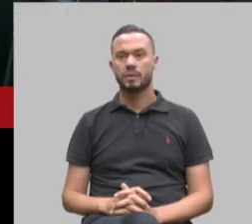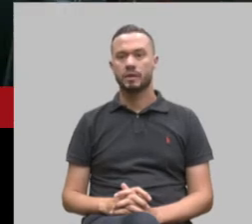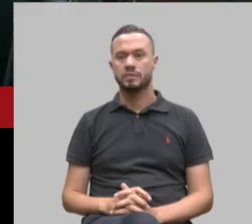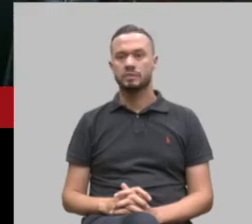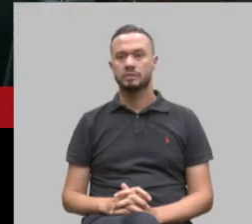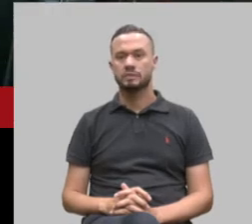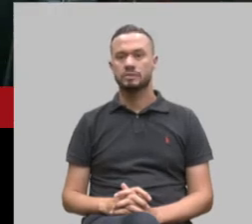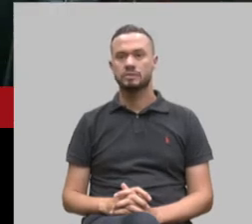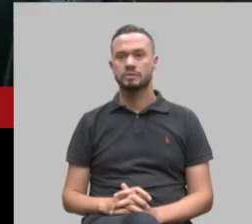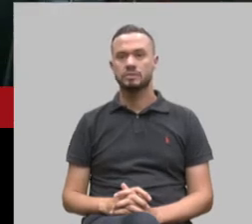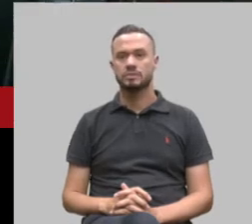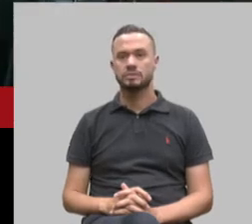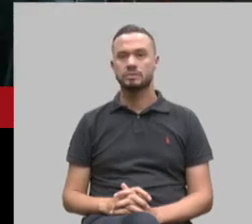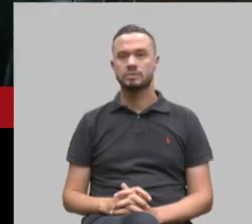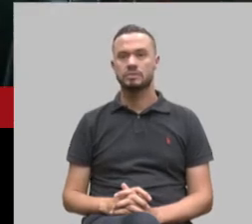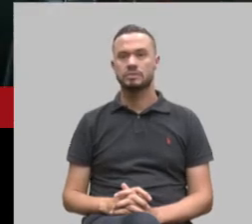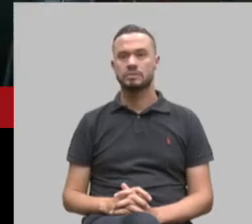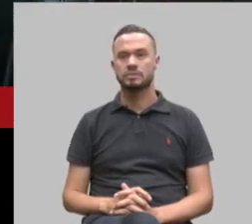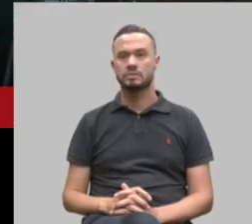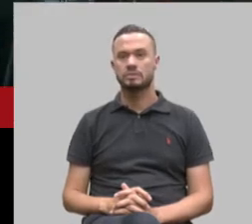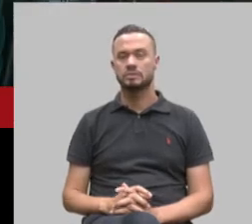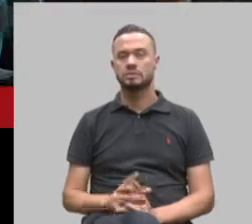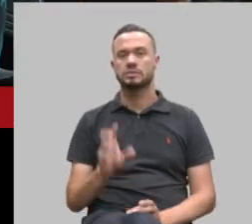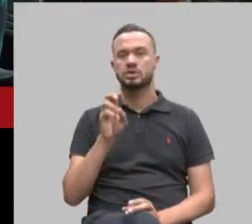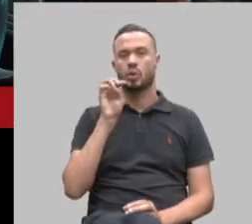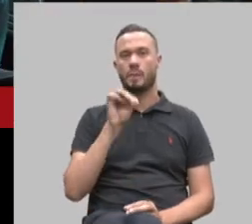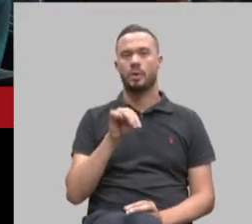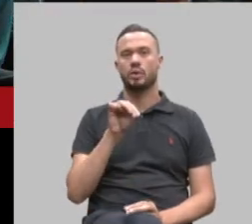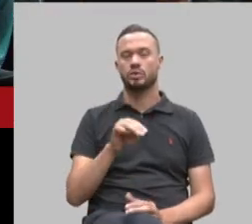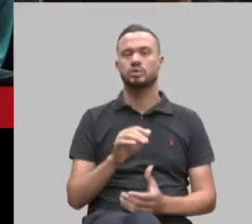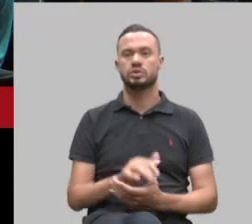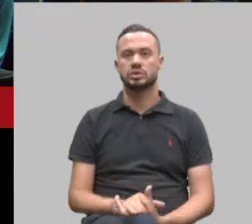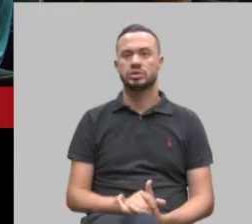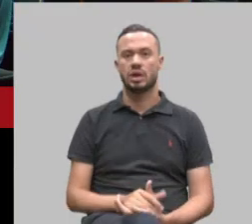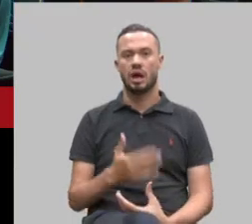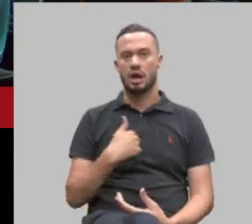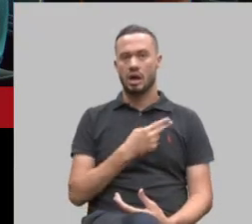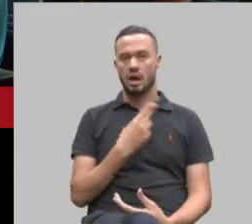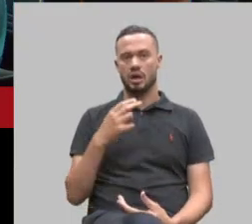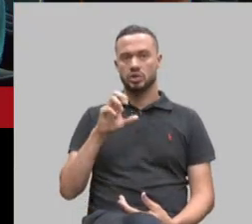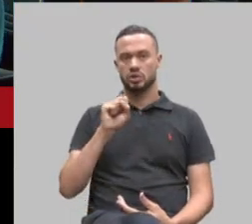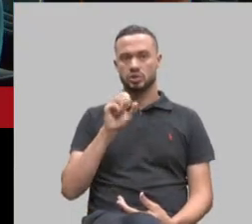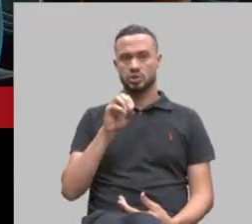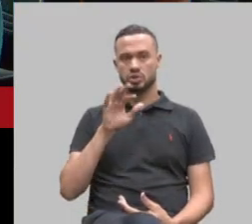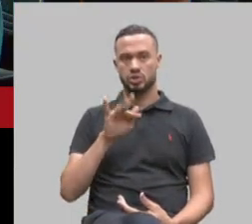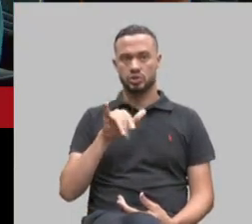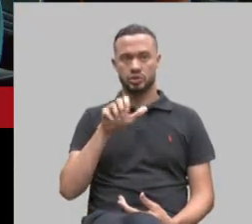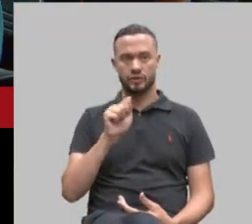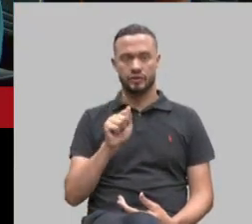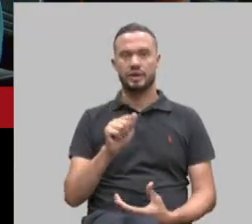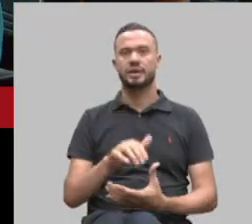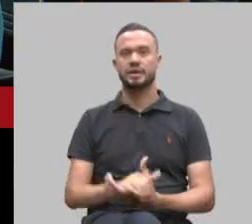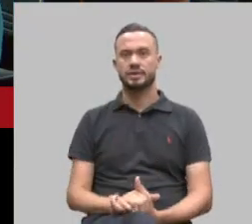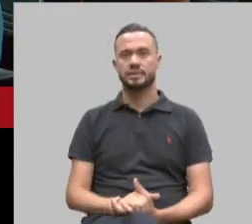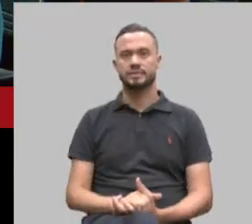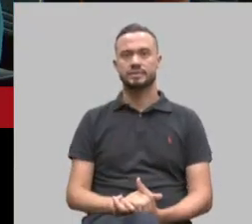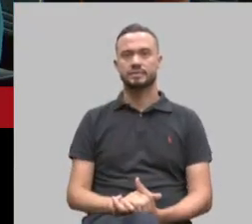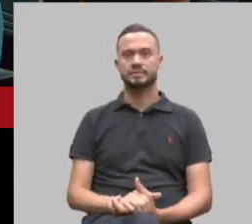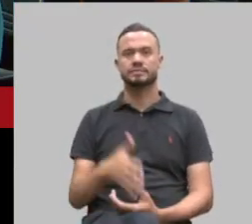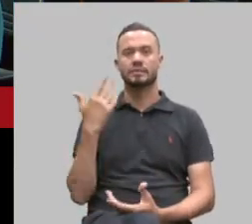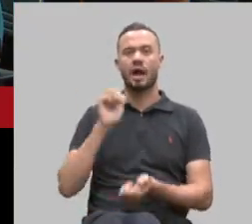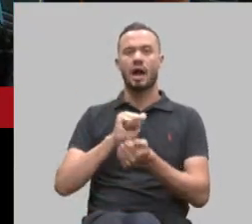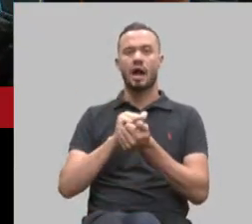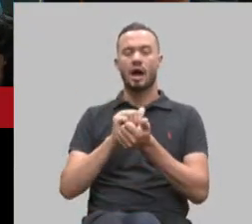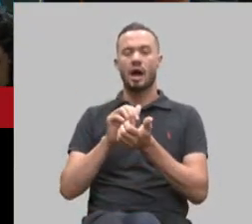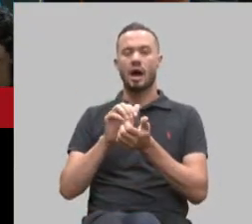5 minutos eh Começando por você eu sou a Sofia de Andrade leão do Paulo su 4 desde a pandemia o número de